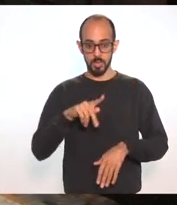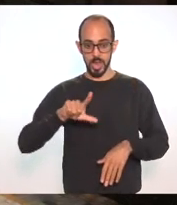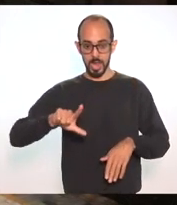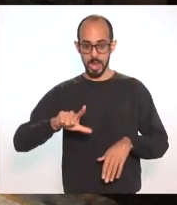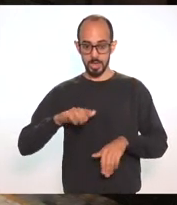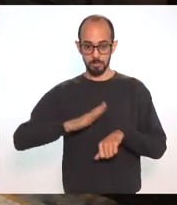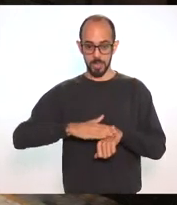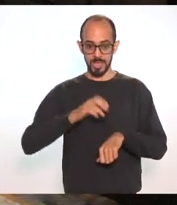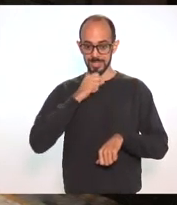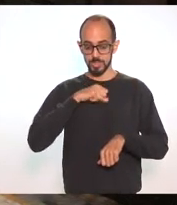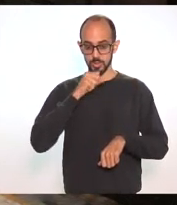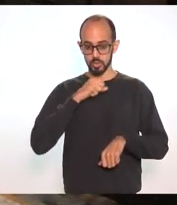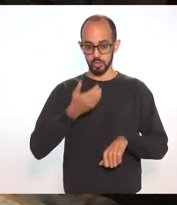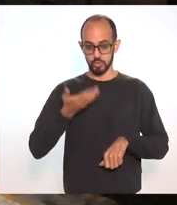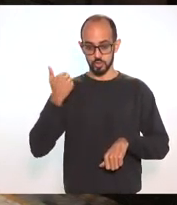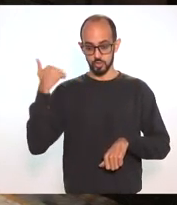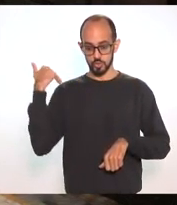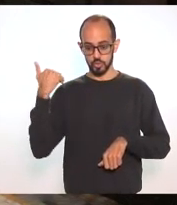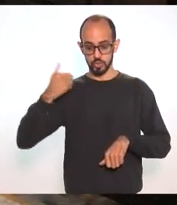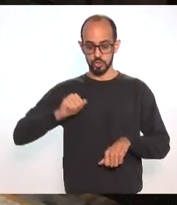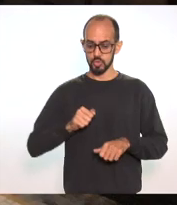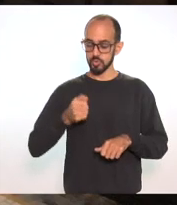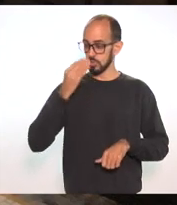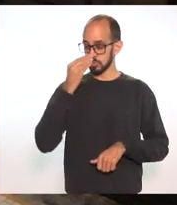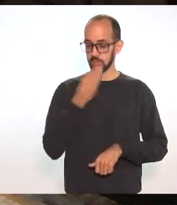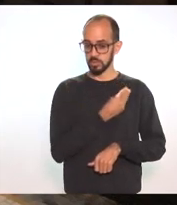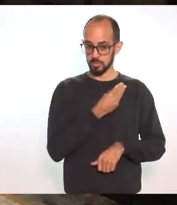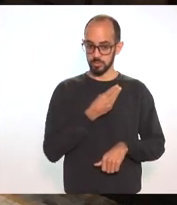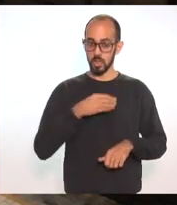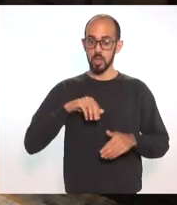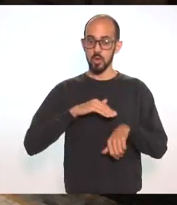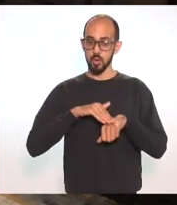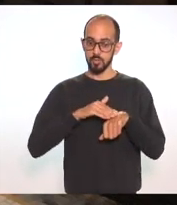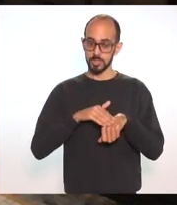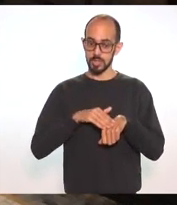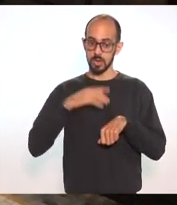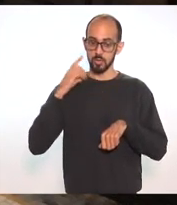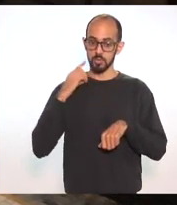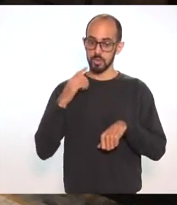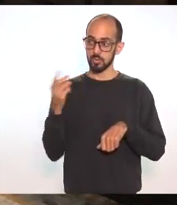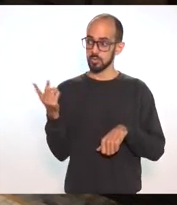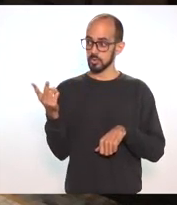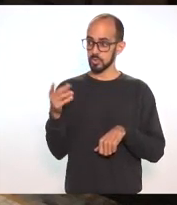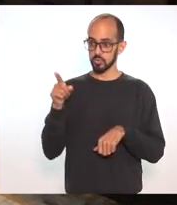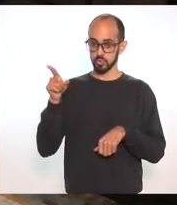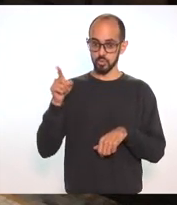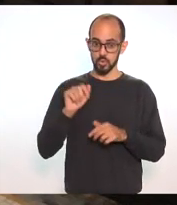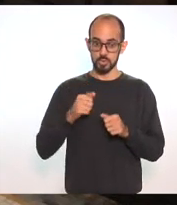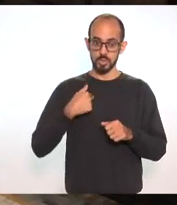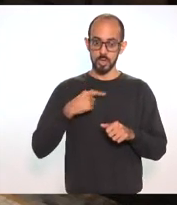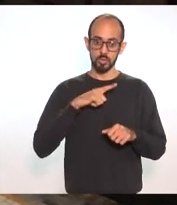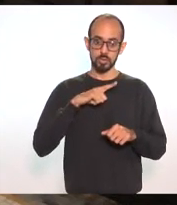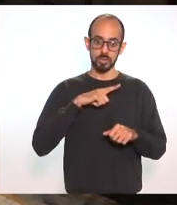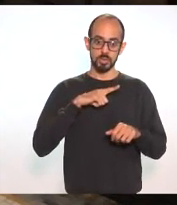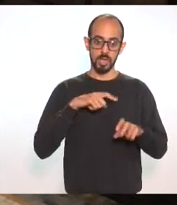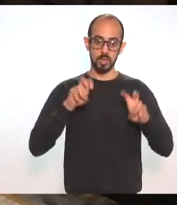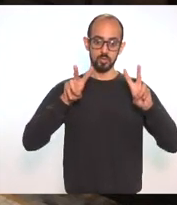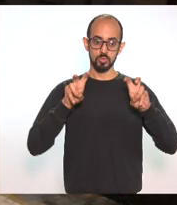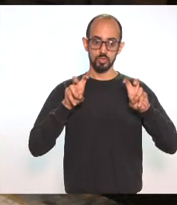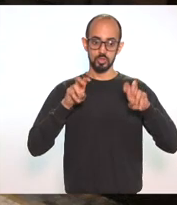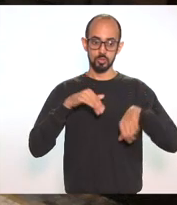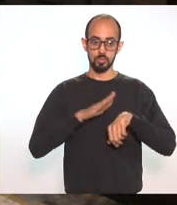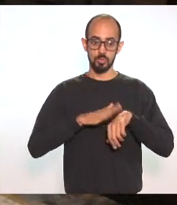deputada Franciane, também conversei com o deputado Sérgio Fernandes, e eu também tenho uma matéria semelhante, mais antiga